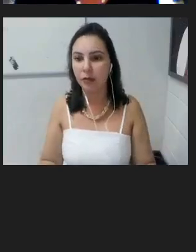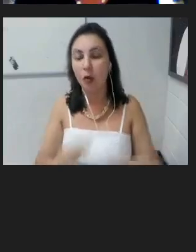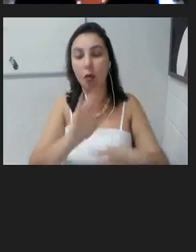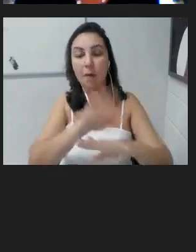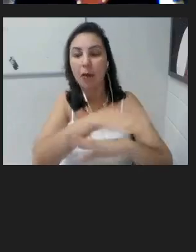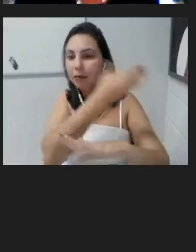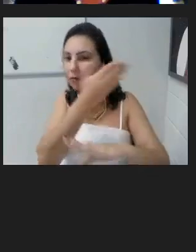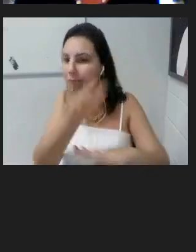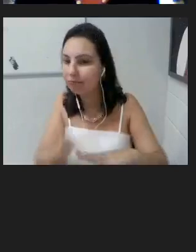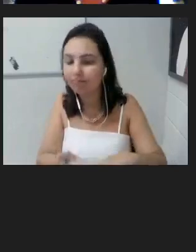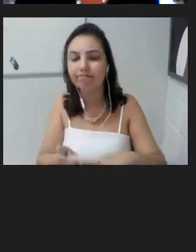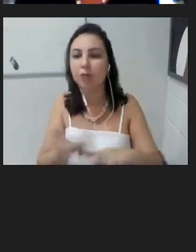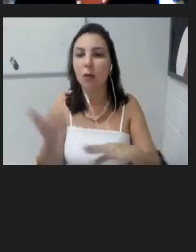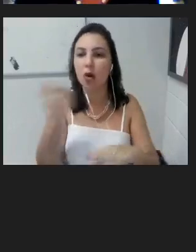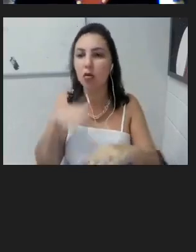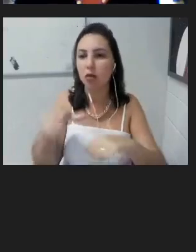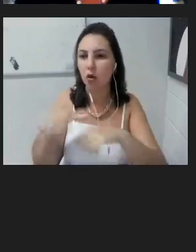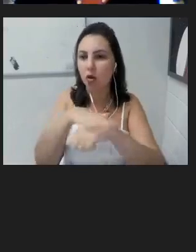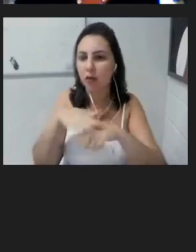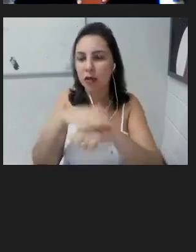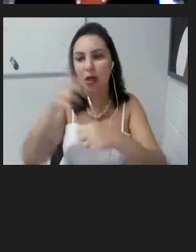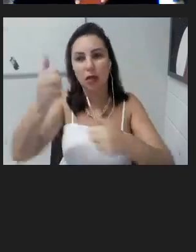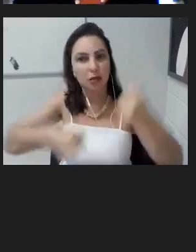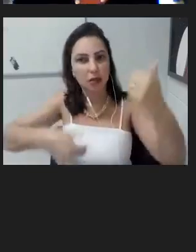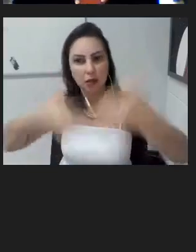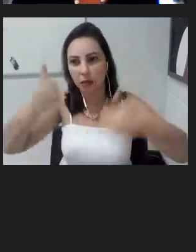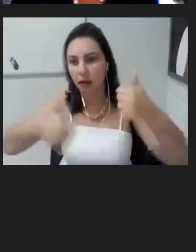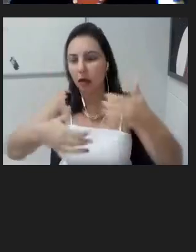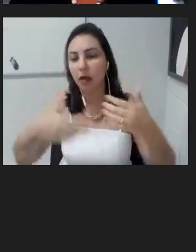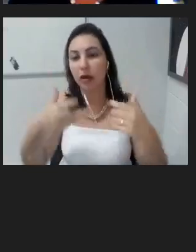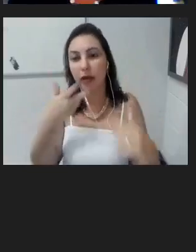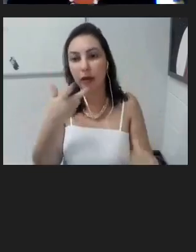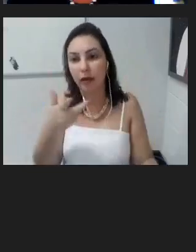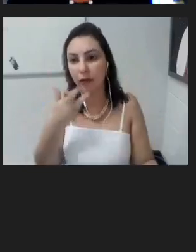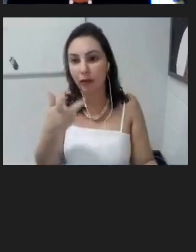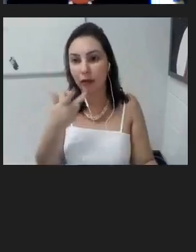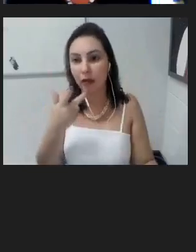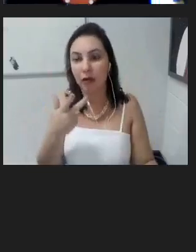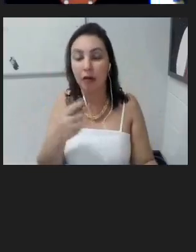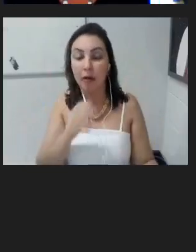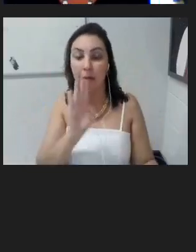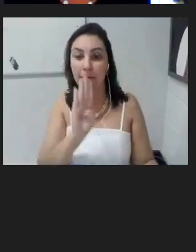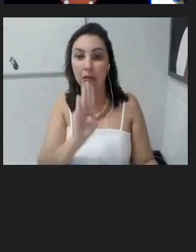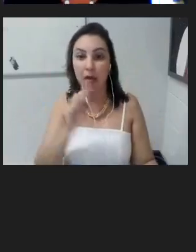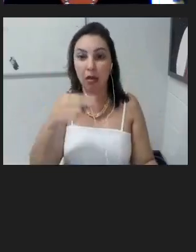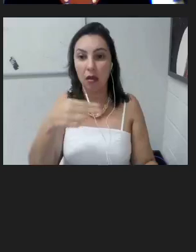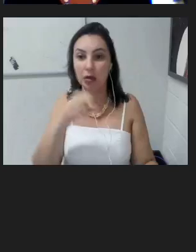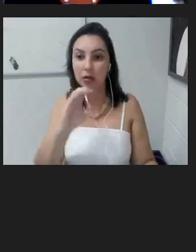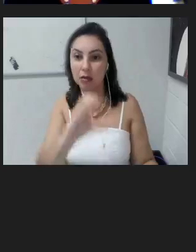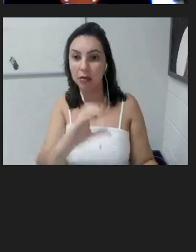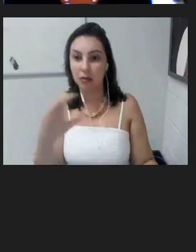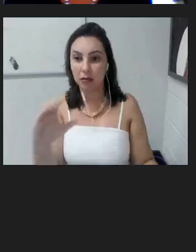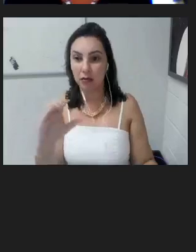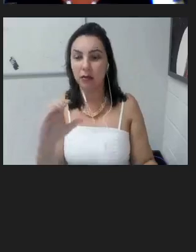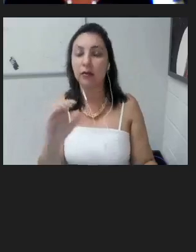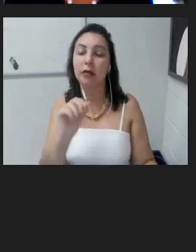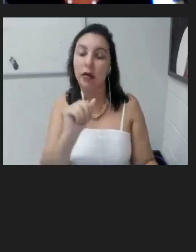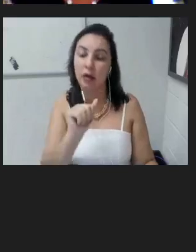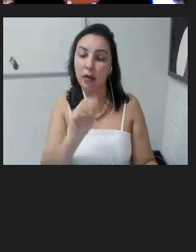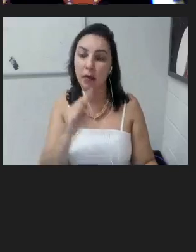e conversar, é quando a gente pega a nossa BNCC, A BNCC ela